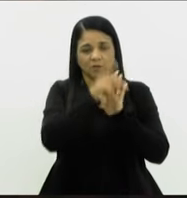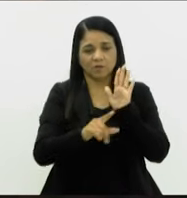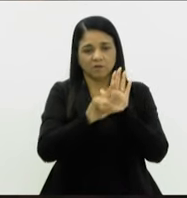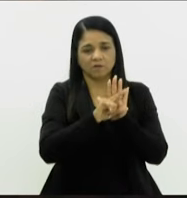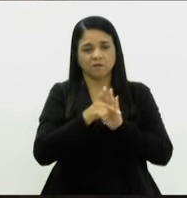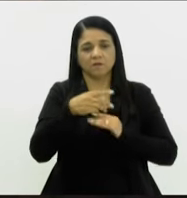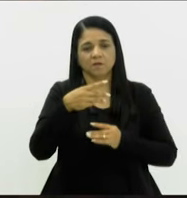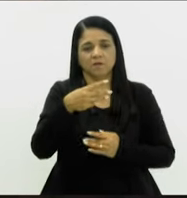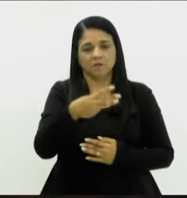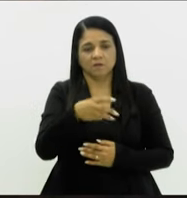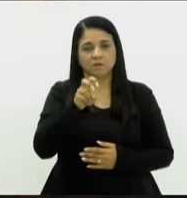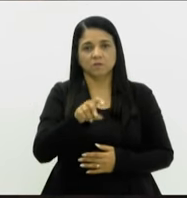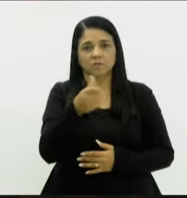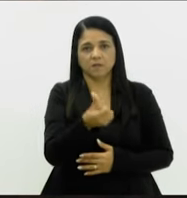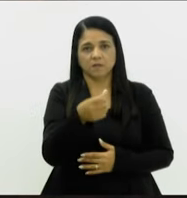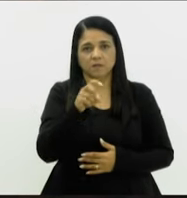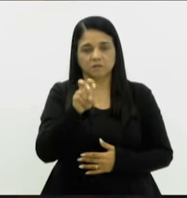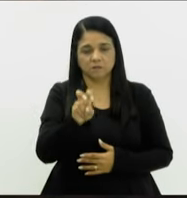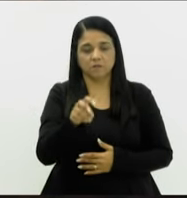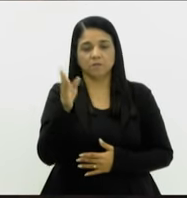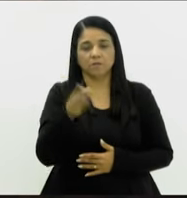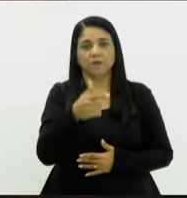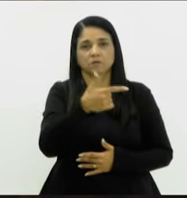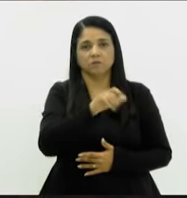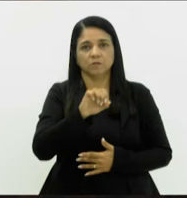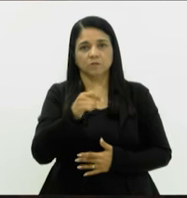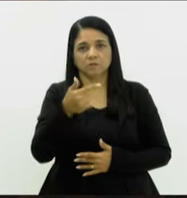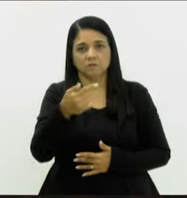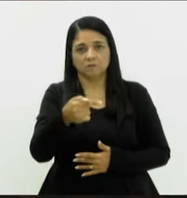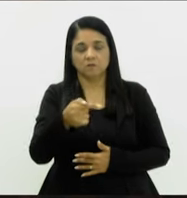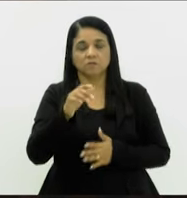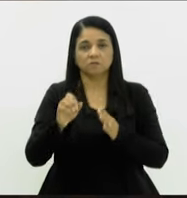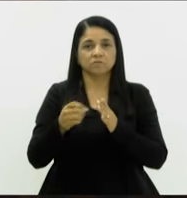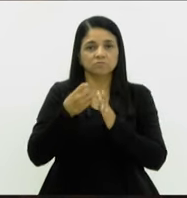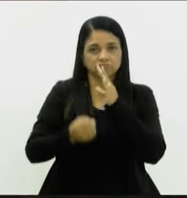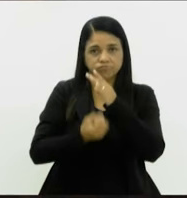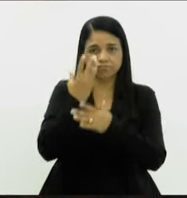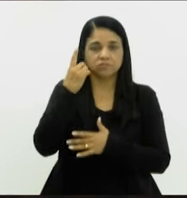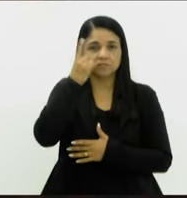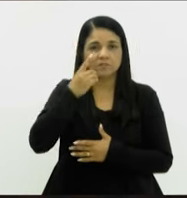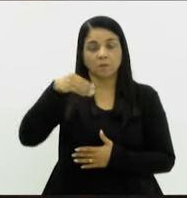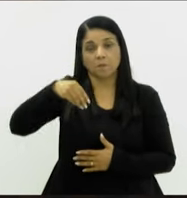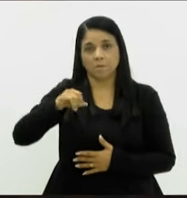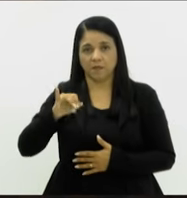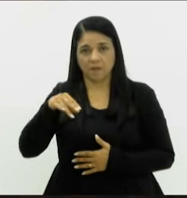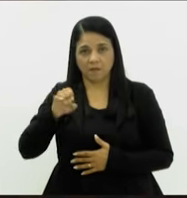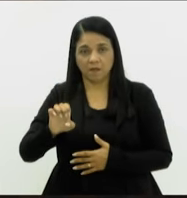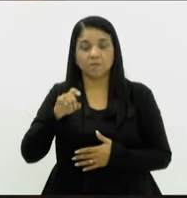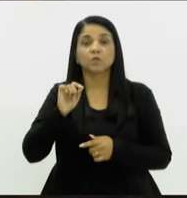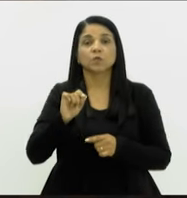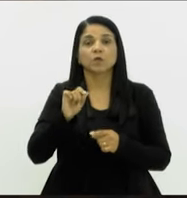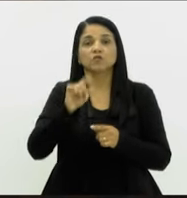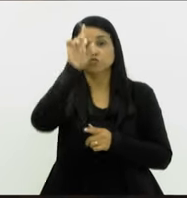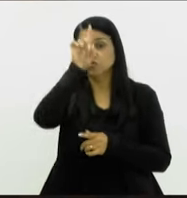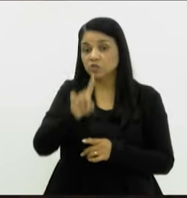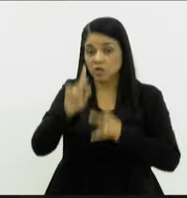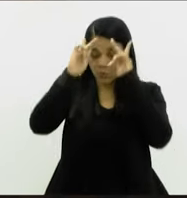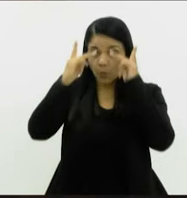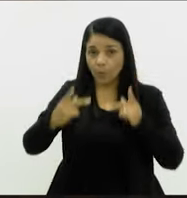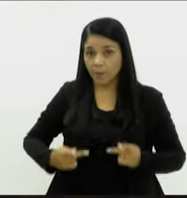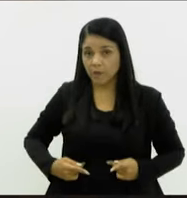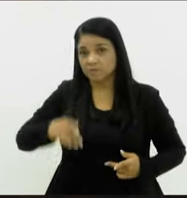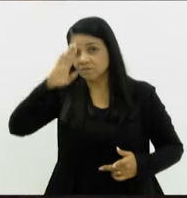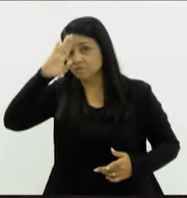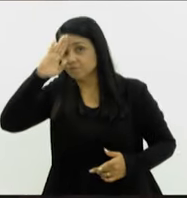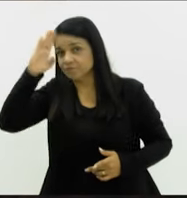número 3565 de 2017, de autoria do deputado Carlos Mink, que dispõe sobre o direito humano